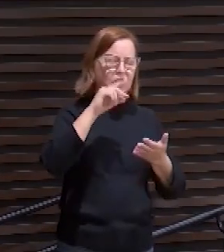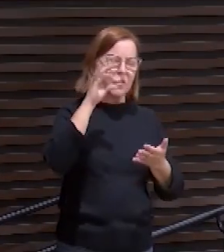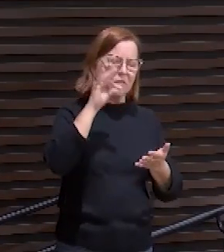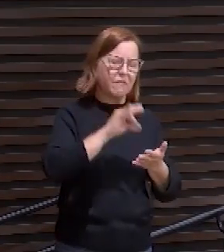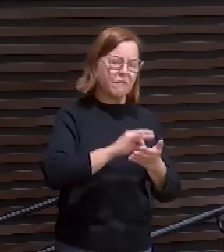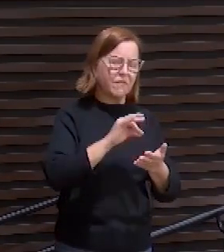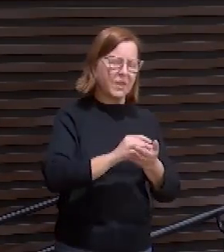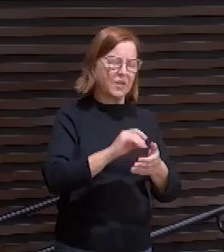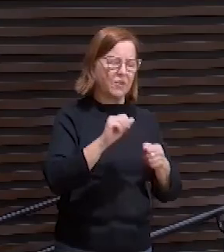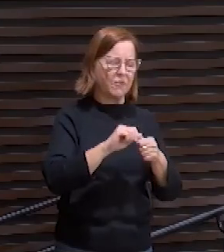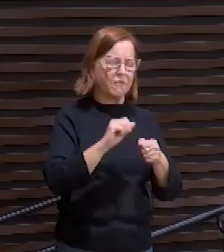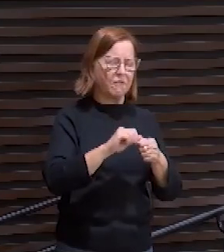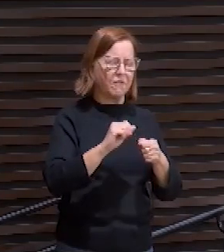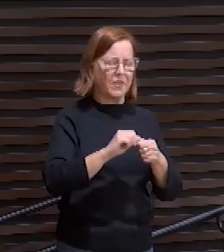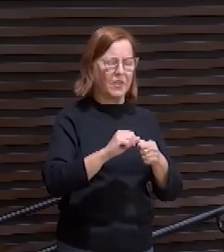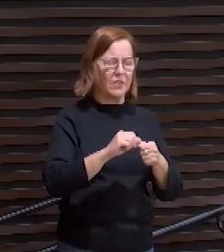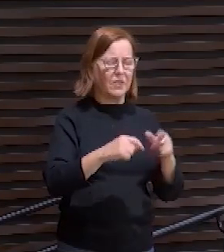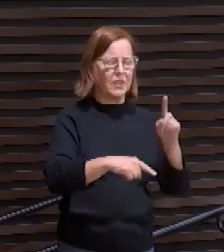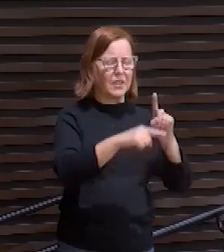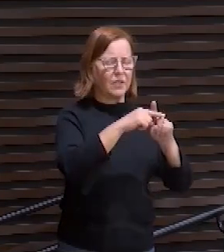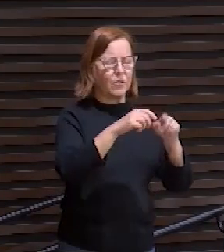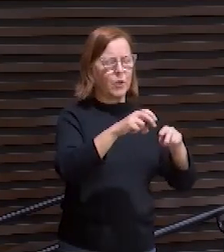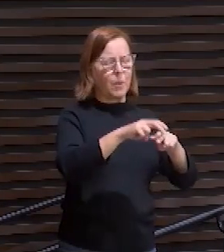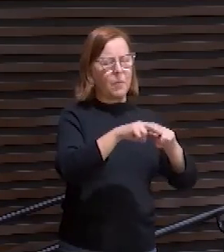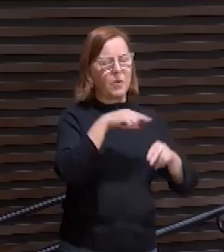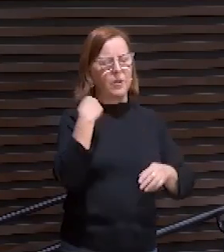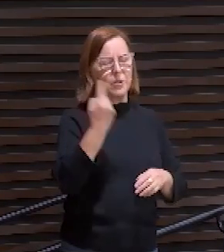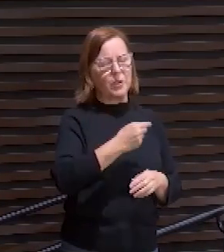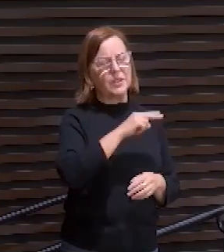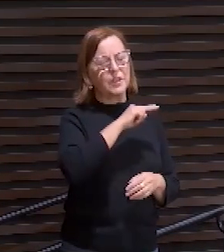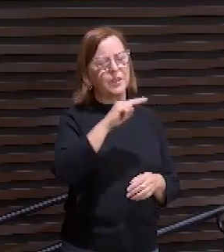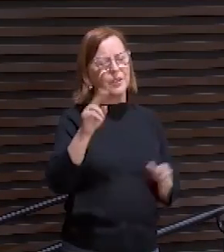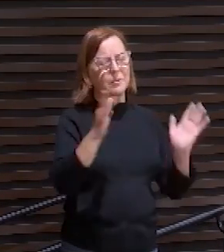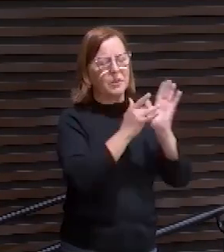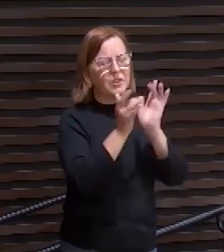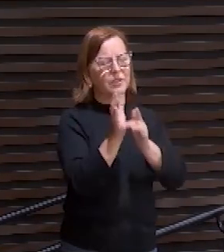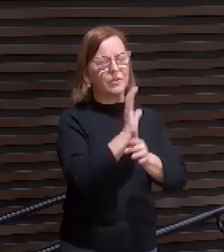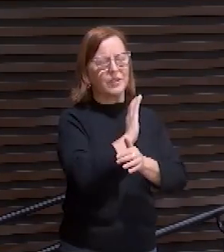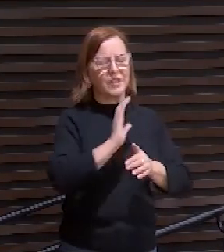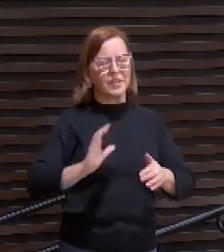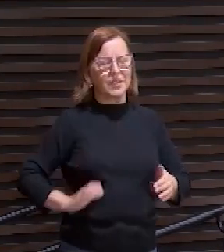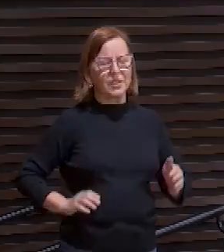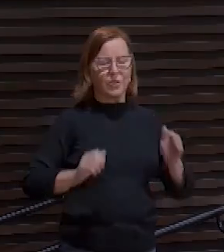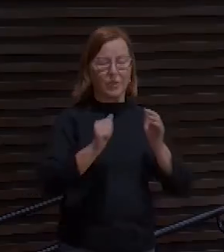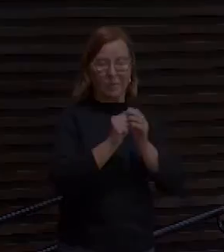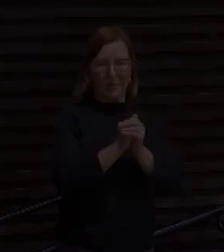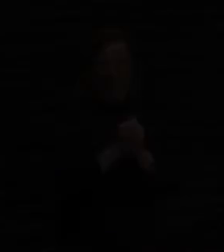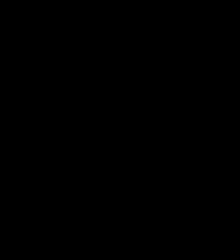realizado lá na cruz em nosso favor. É no nome de Jesus Cristo que nós oramos. Amém.